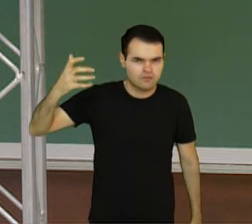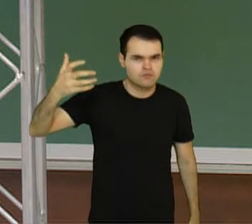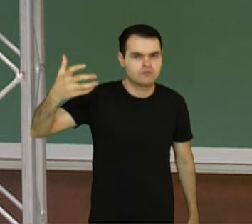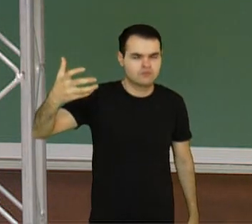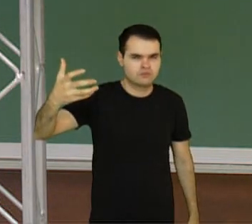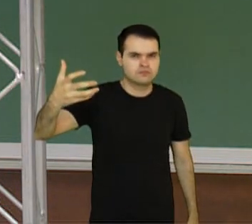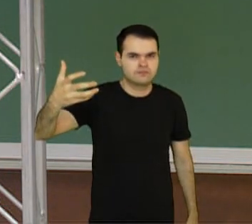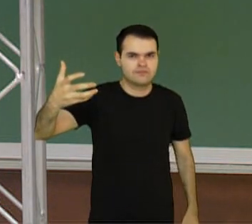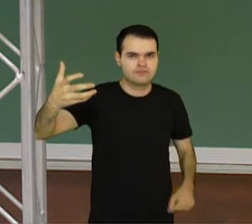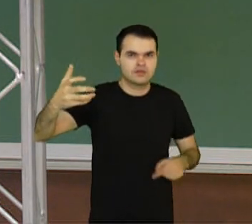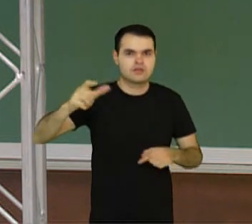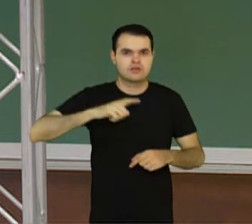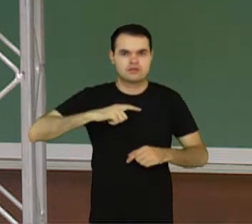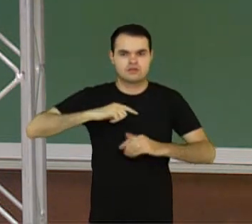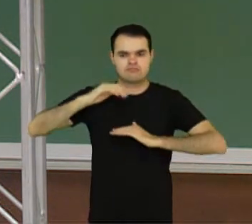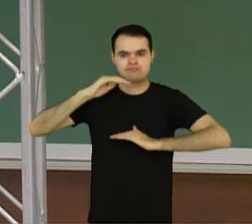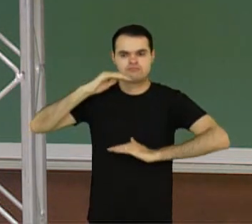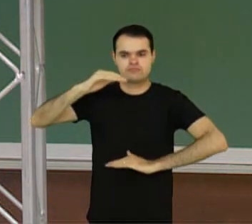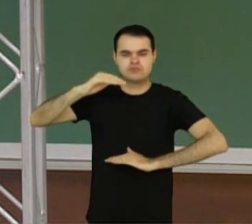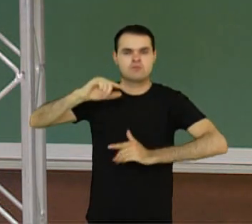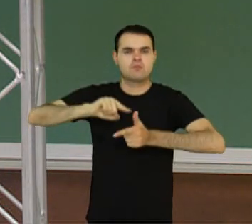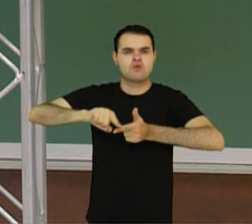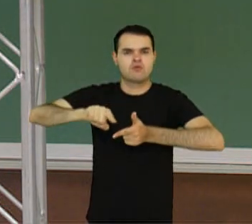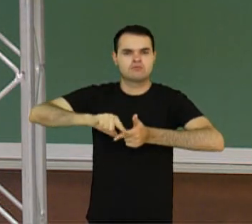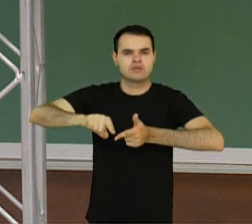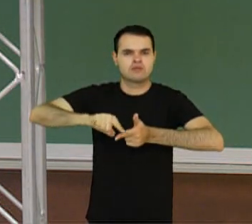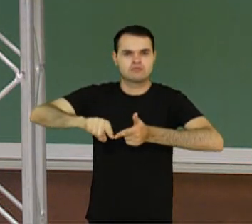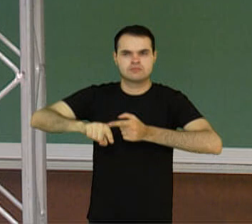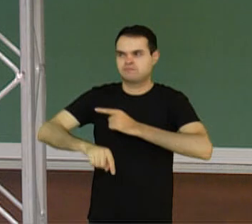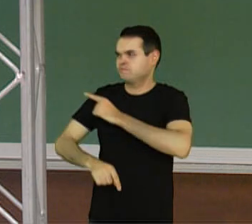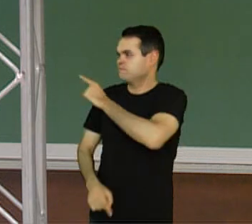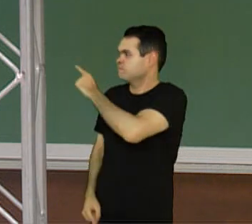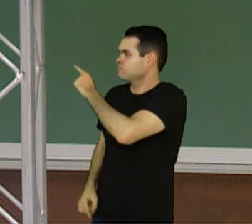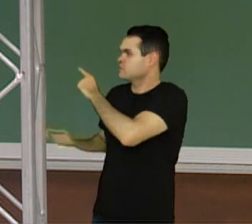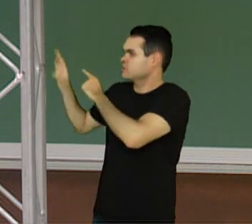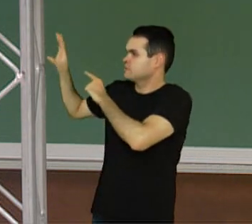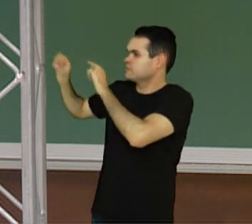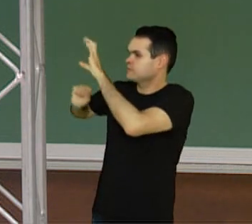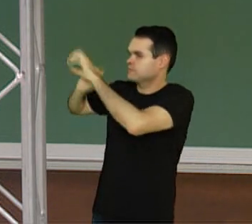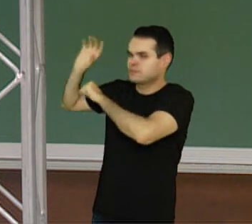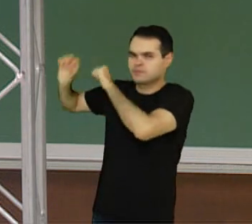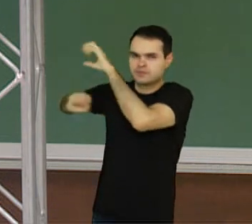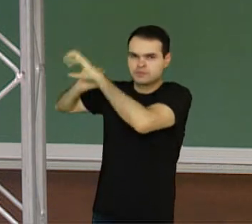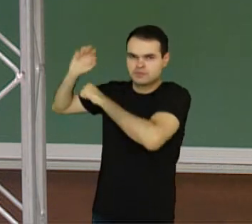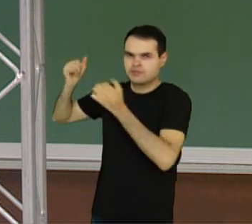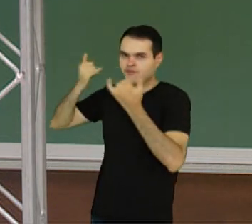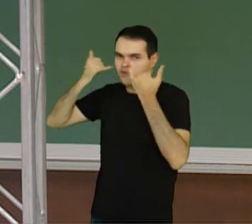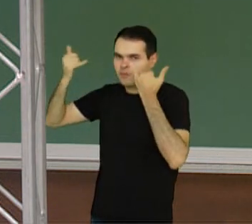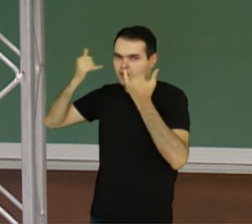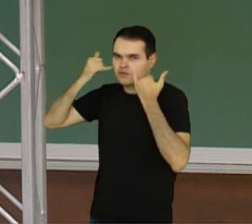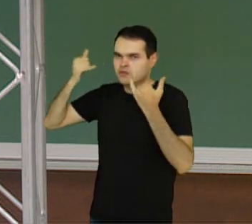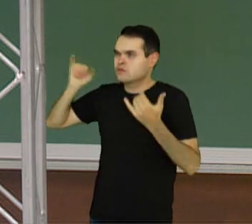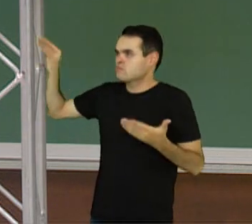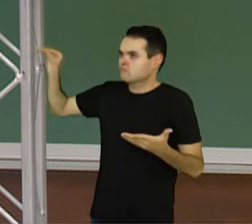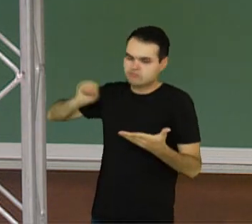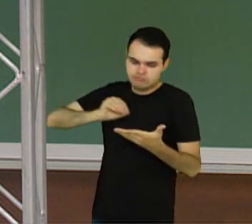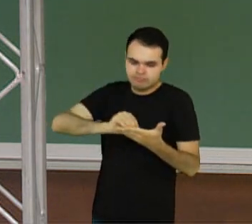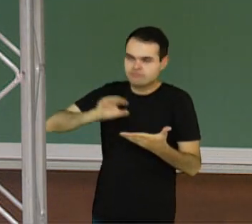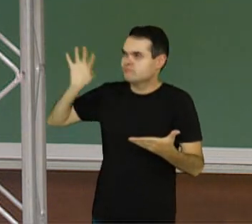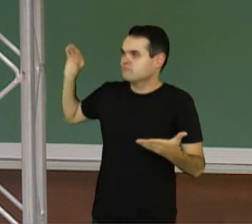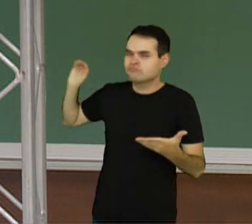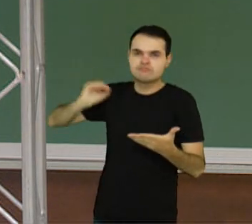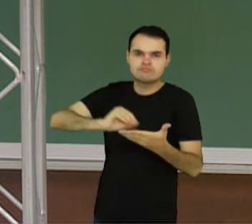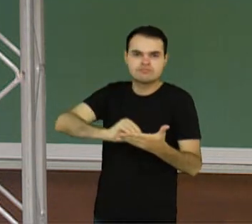uma situação, problema, você vai pegar essas informações e vai escrever no papel. Ah, mas eu